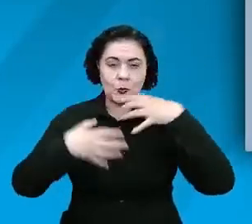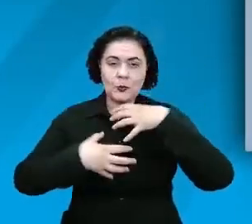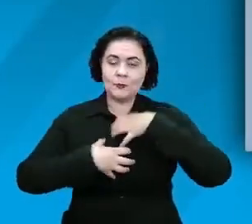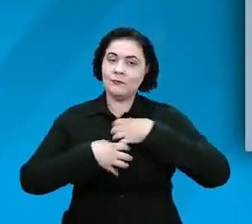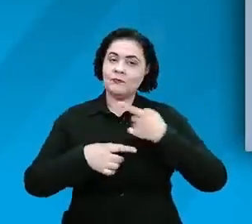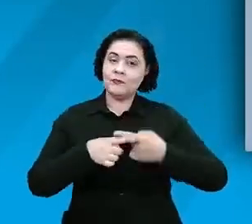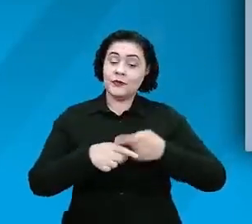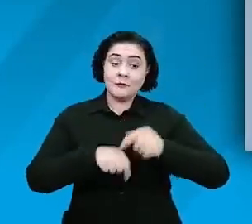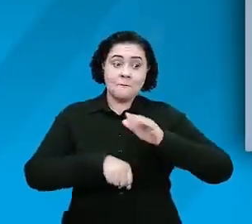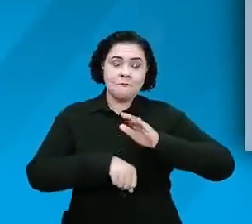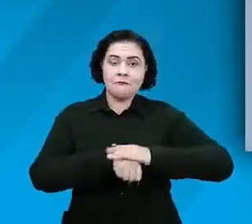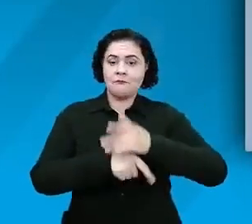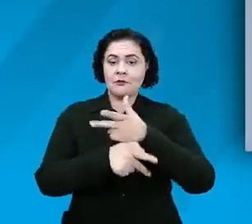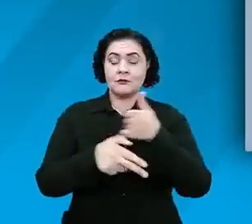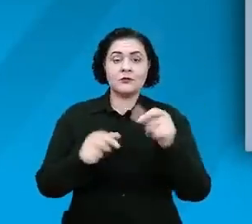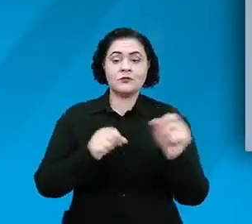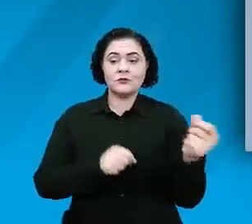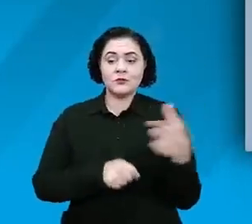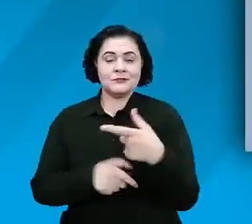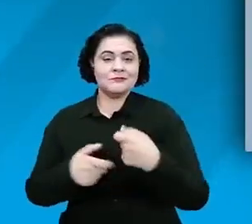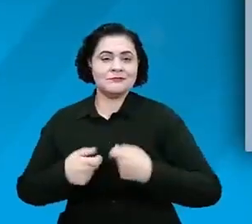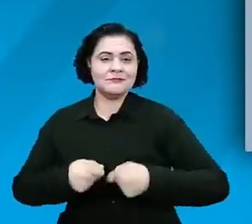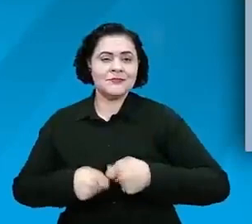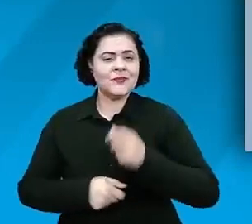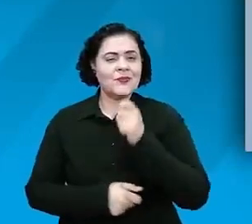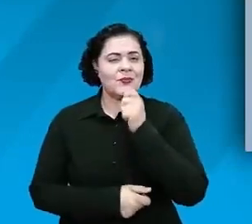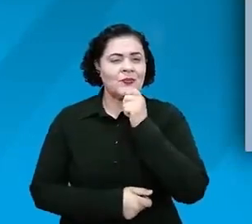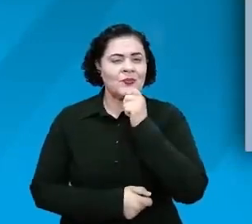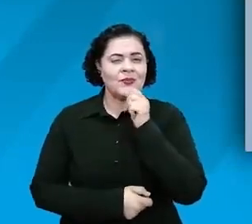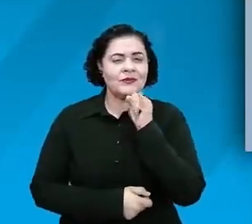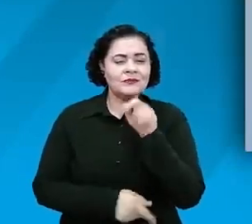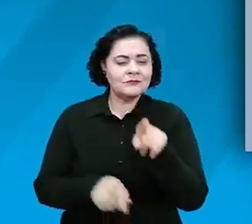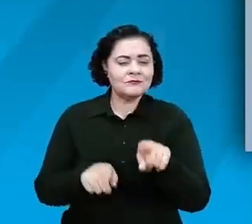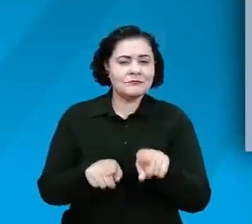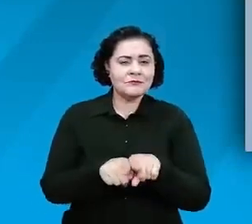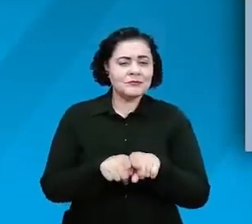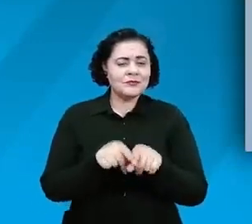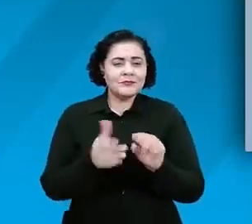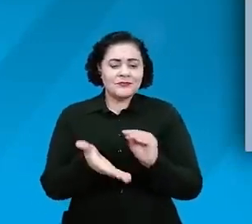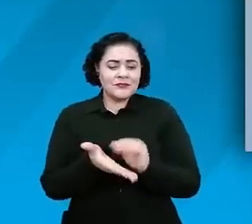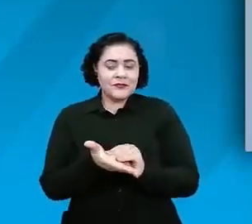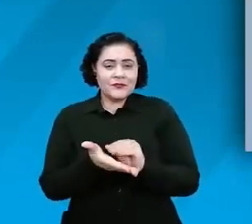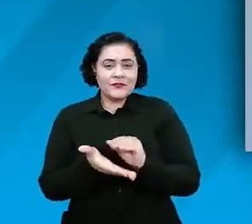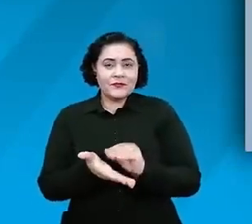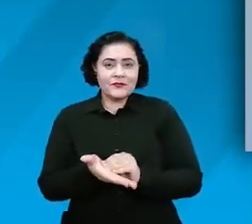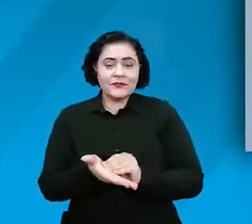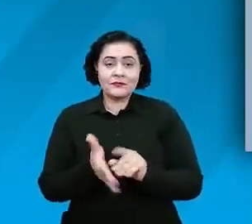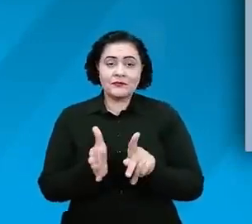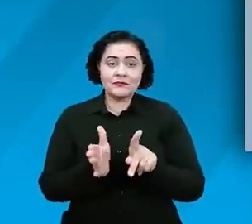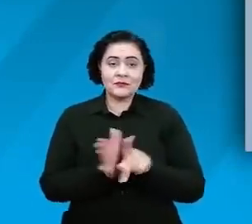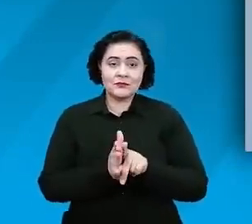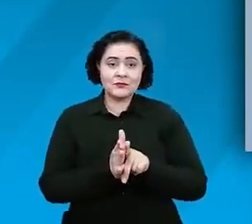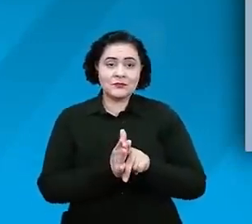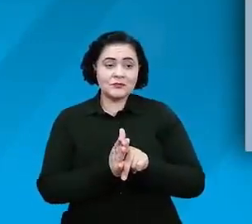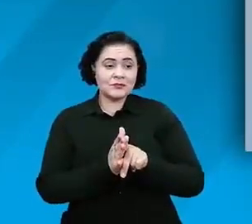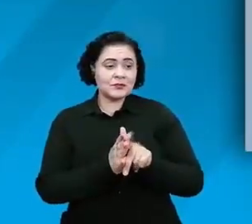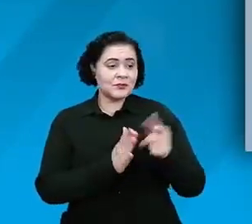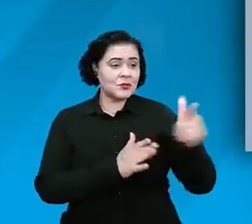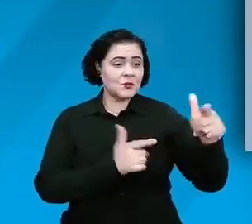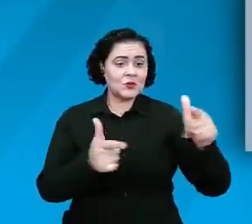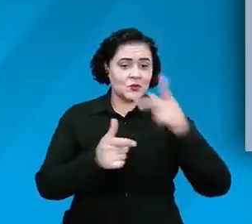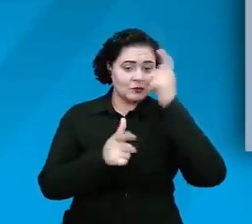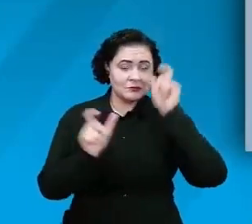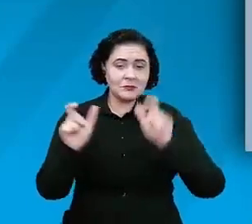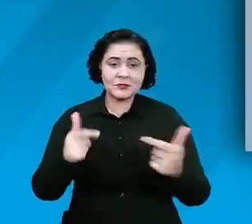por querer ter mais do que precisa, ainda que isso determine a carência dos seus semelhantes, isso